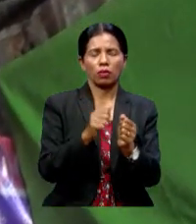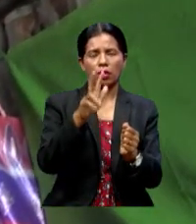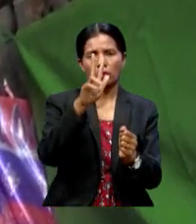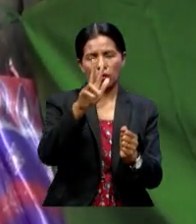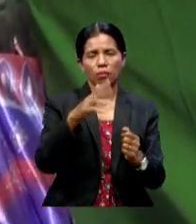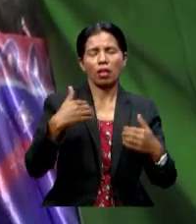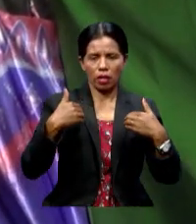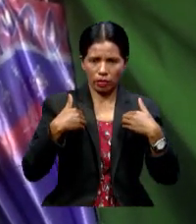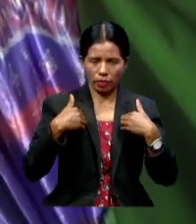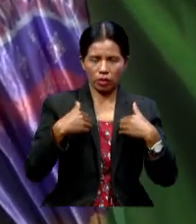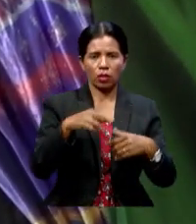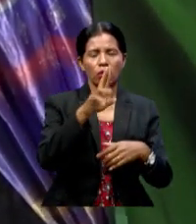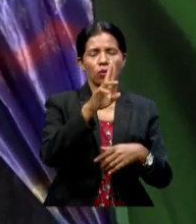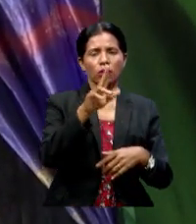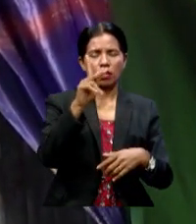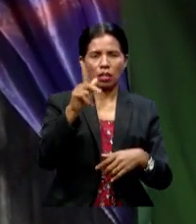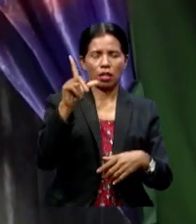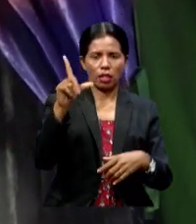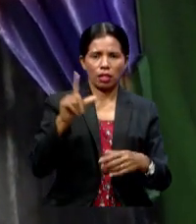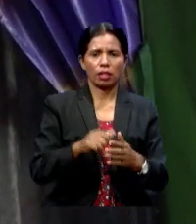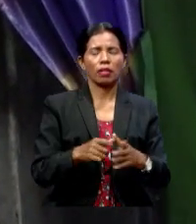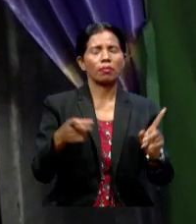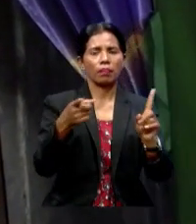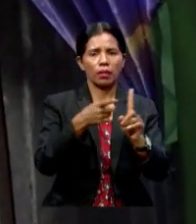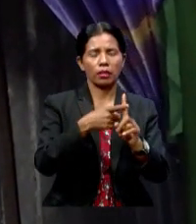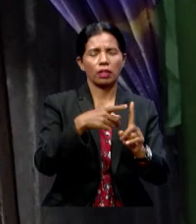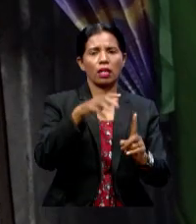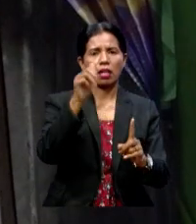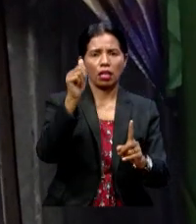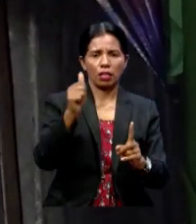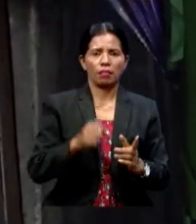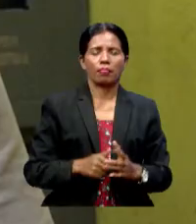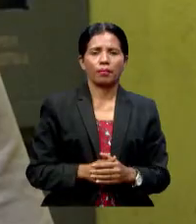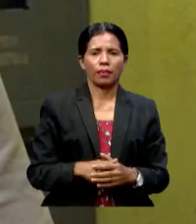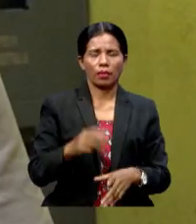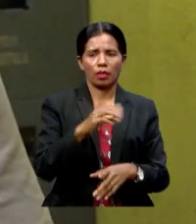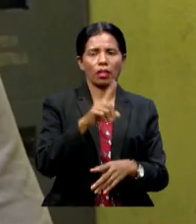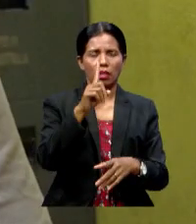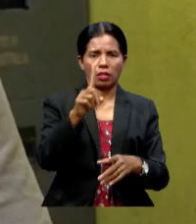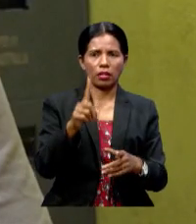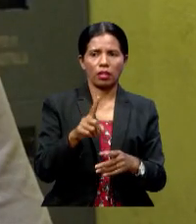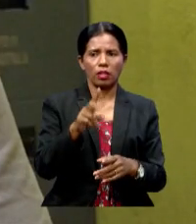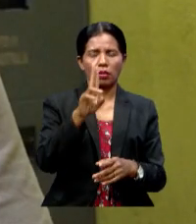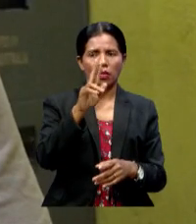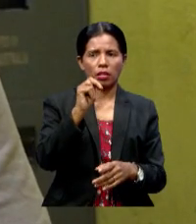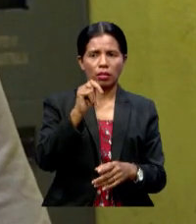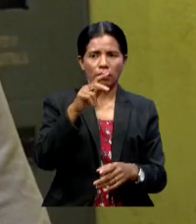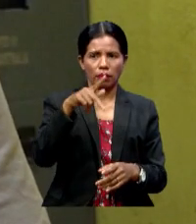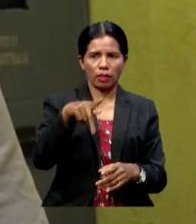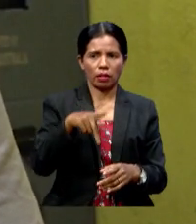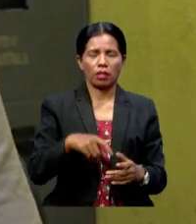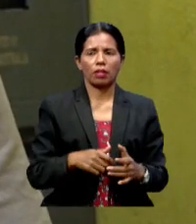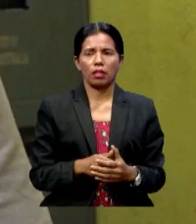Nem a que tamba uma de PESA, né? O que é o PESA? Ou ida uma UMP, agora muda tipo